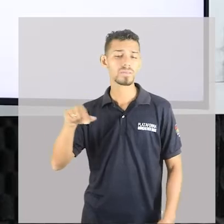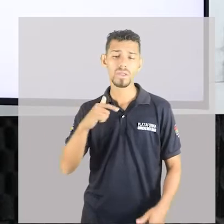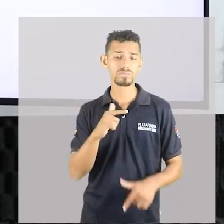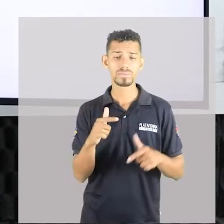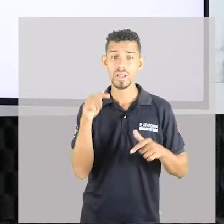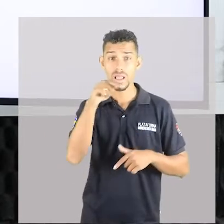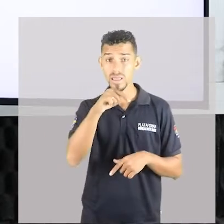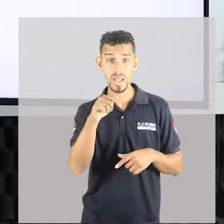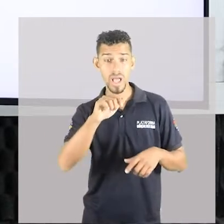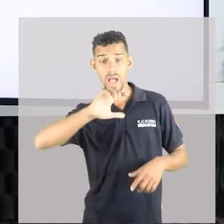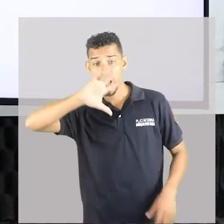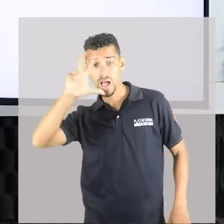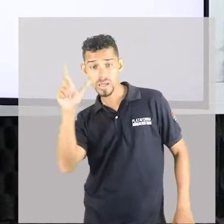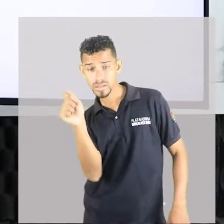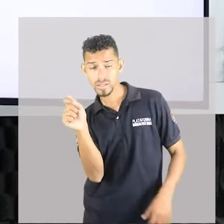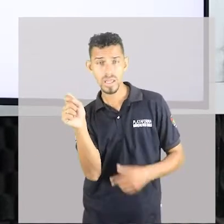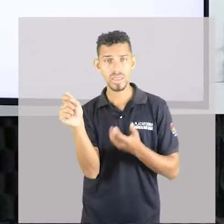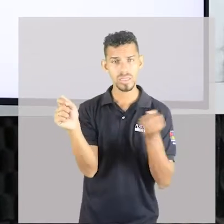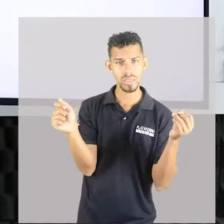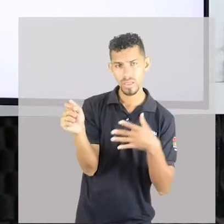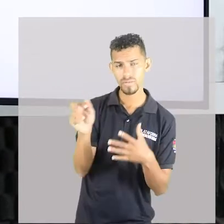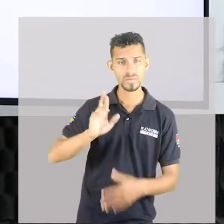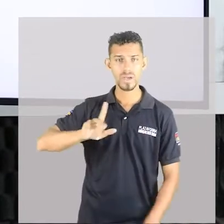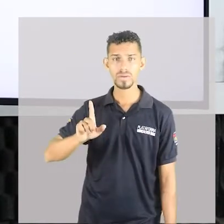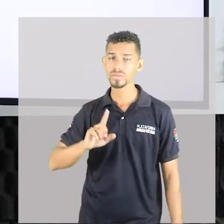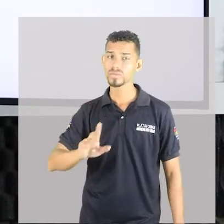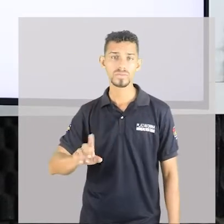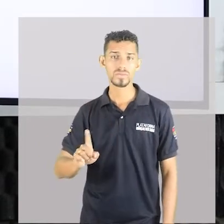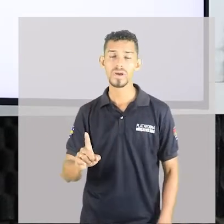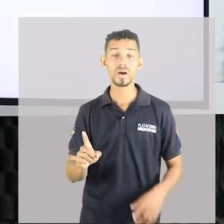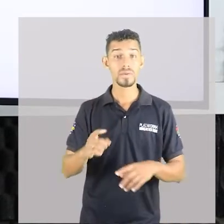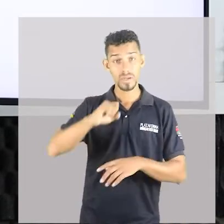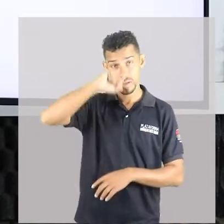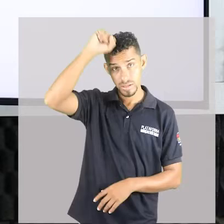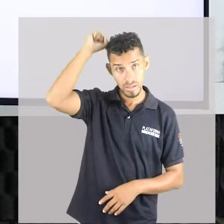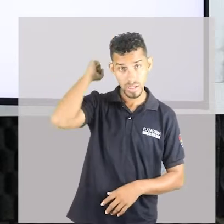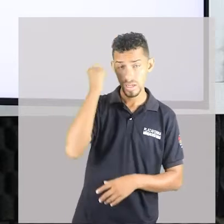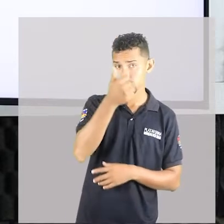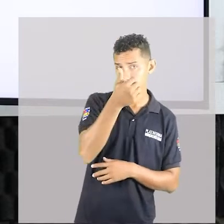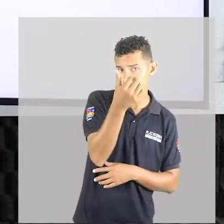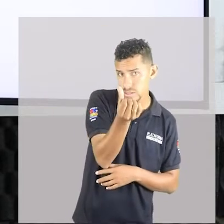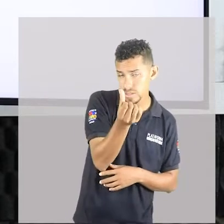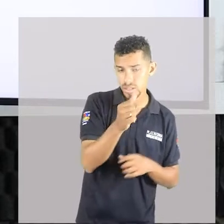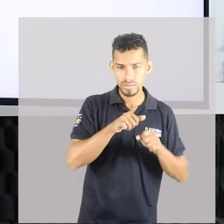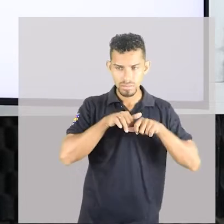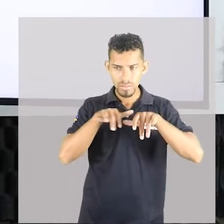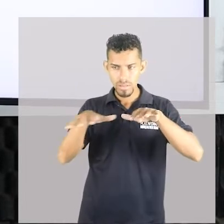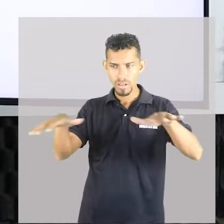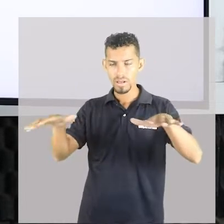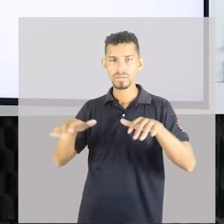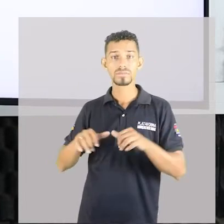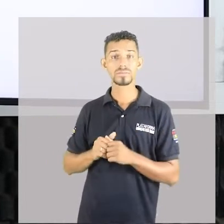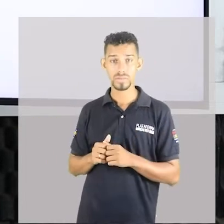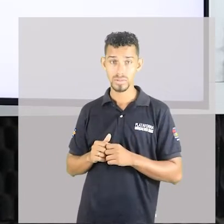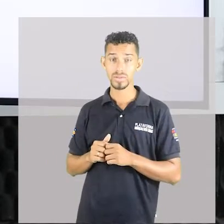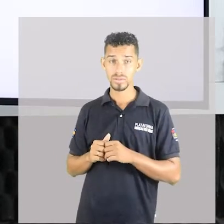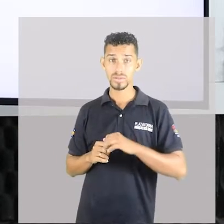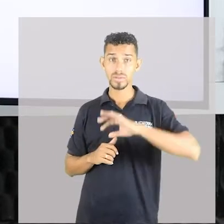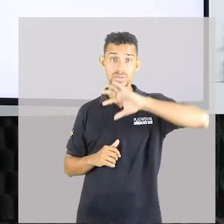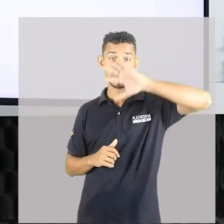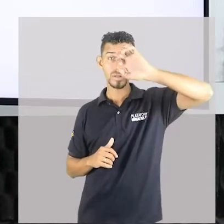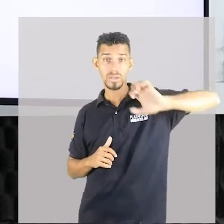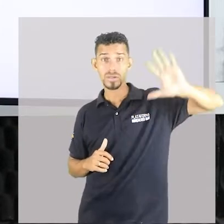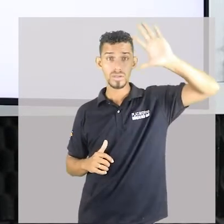tão novo, porque lá no século XVI, aquele processo de expansão, né, de saída dos povos europeus,